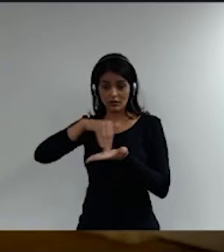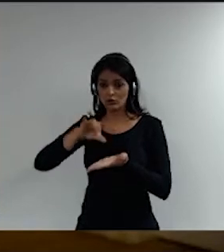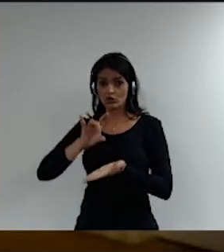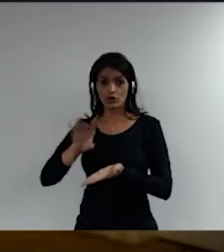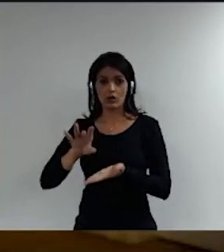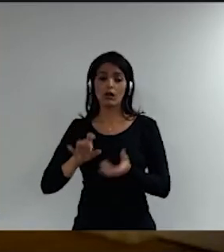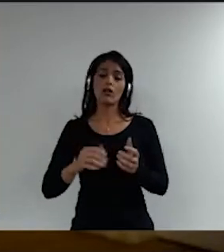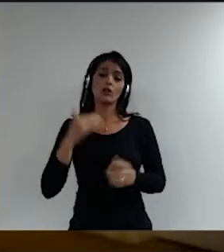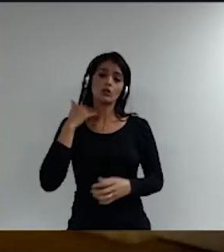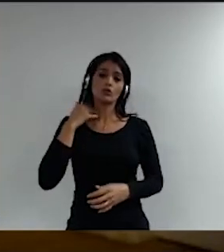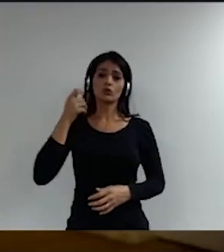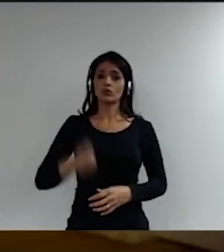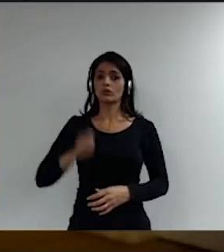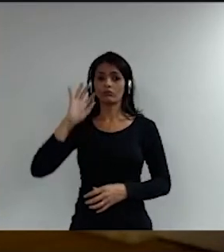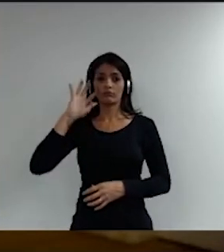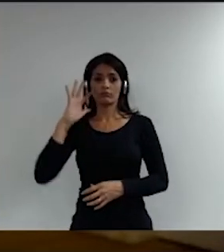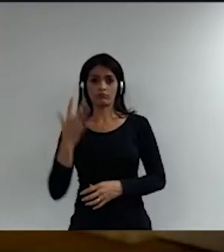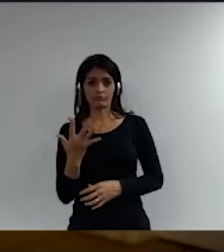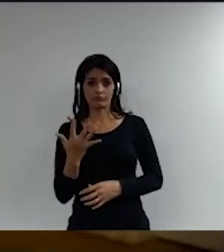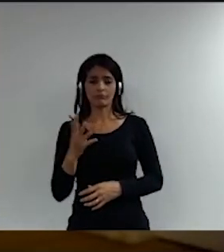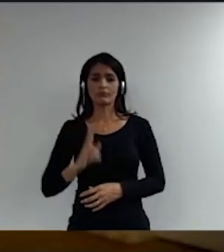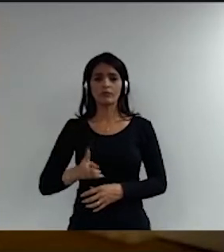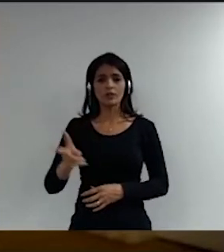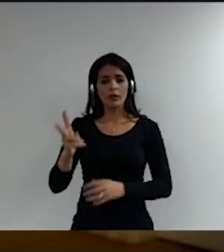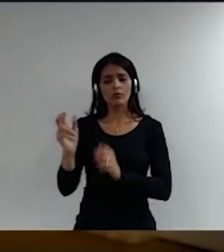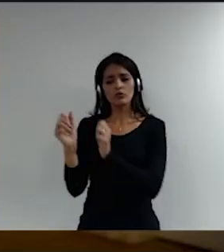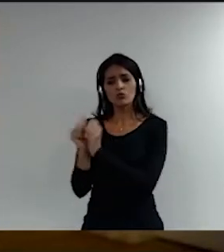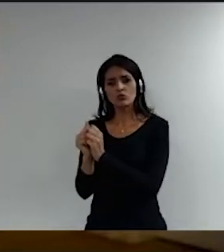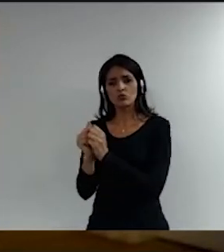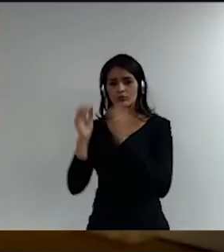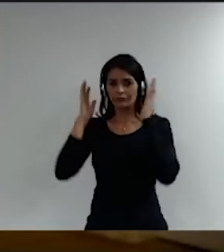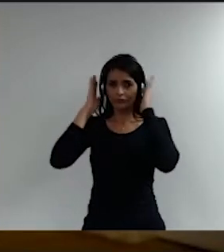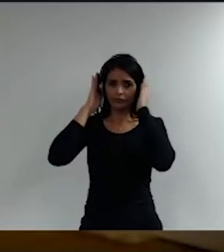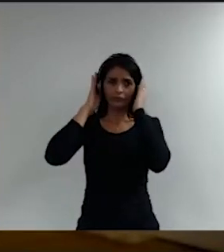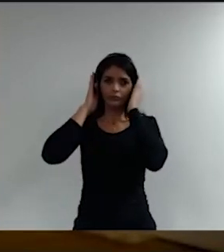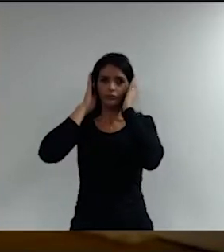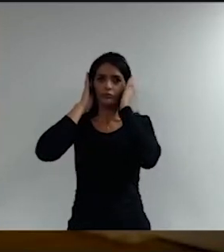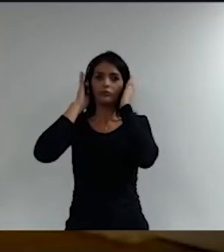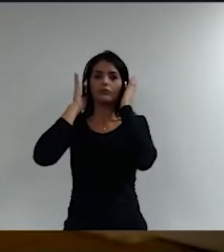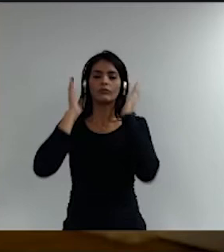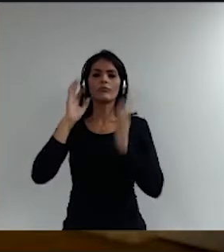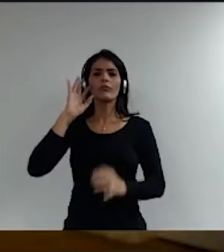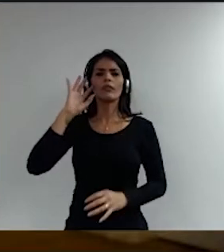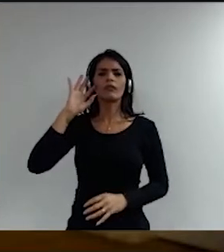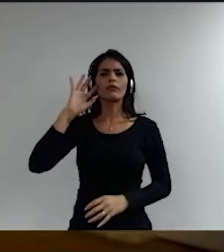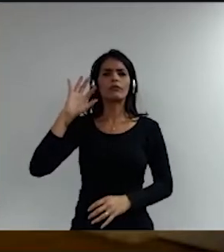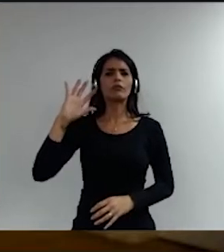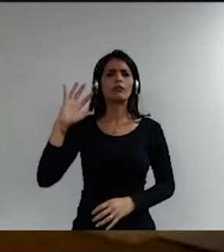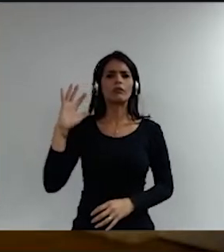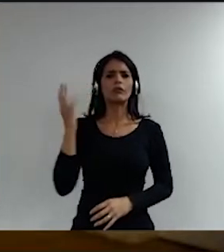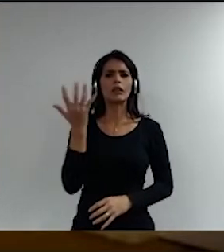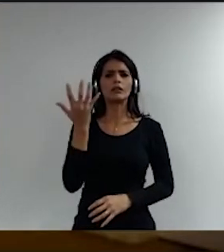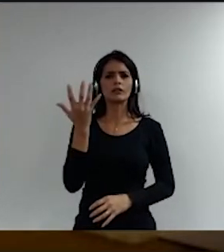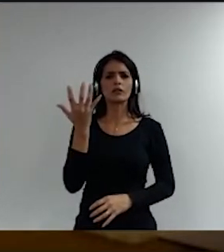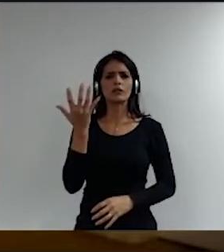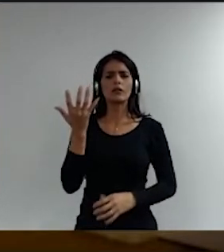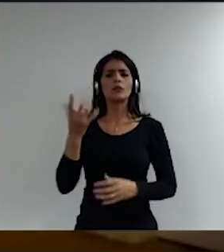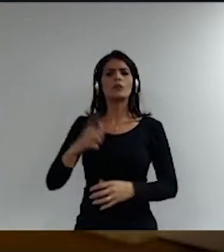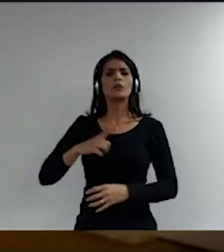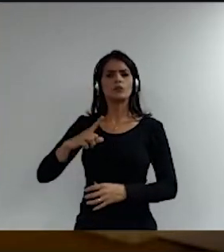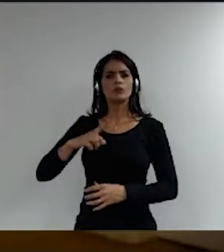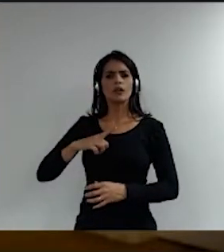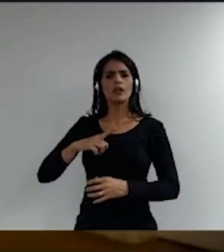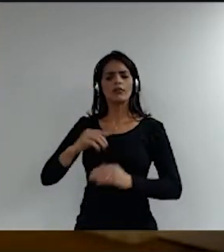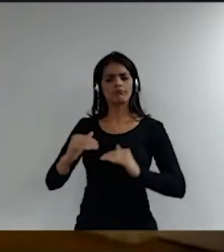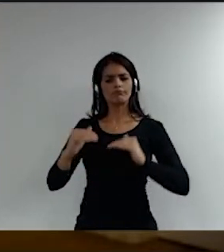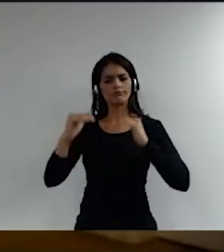Ele decide. Mas ele decide 60 por ano. A decisão tem um grau maior de